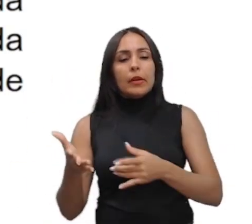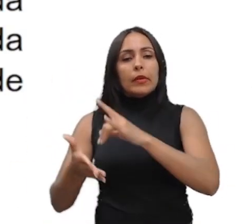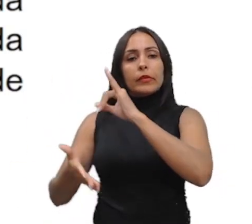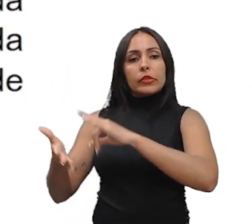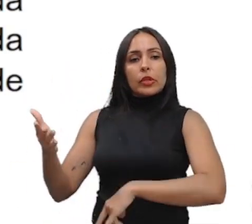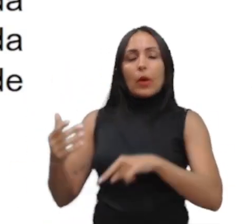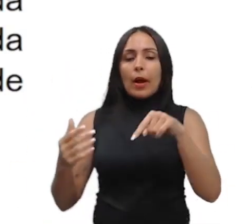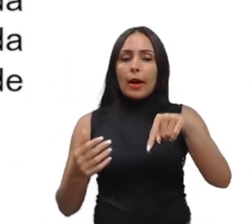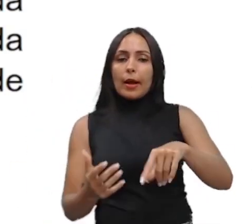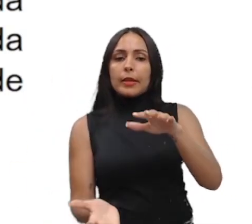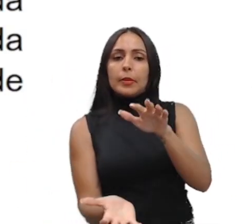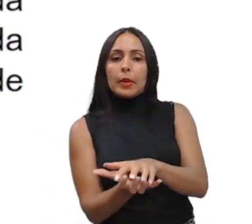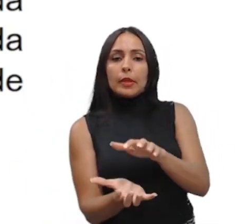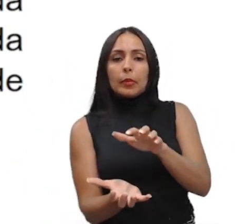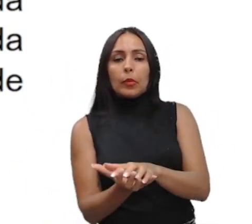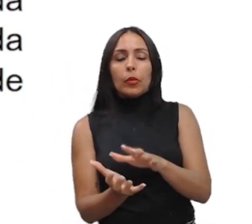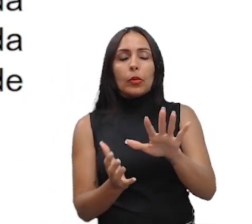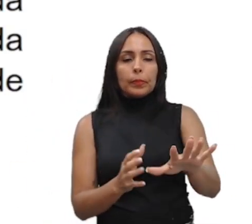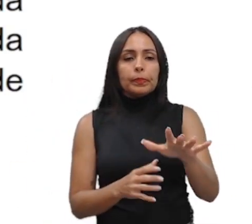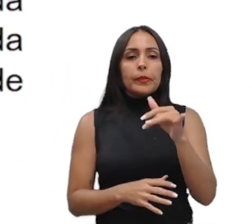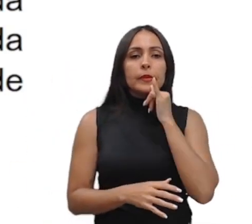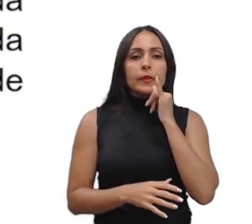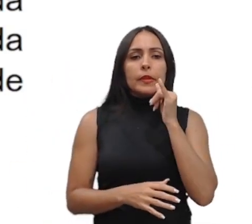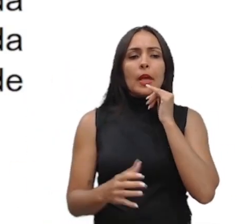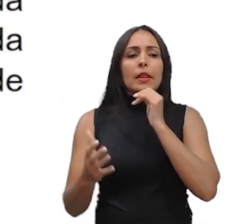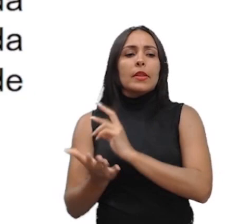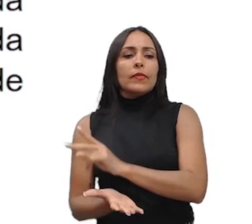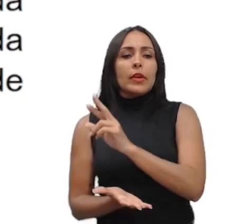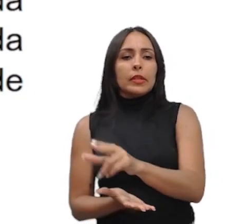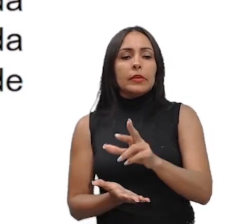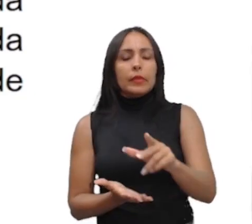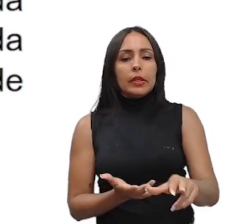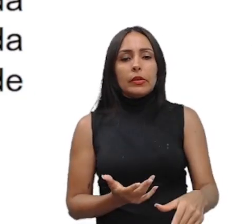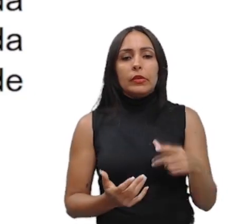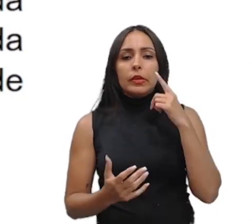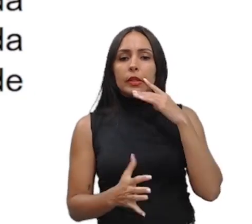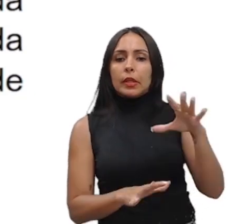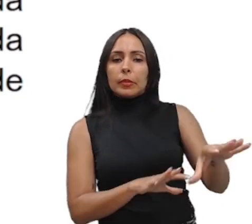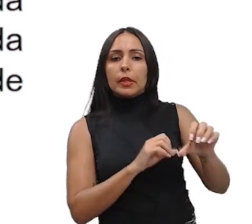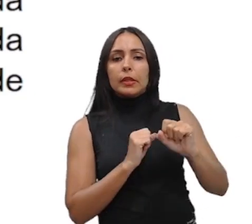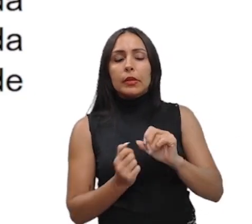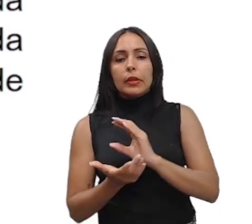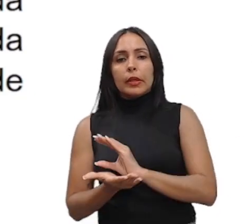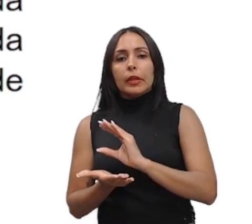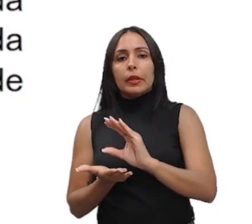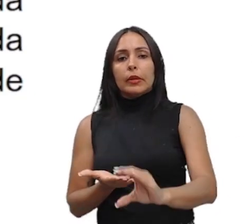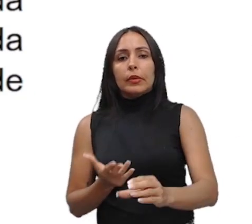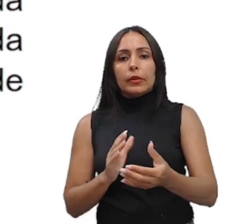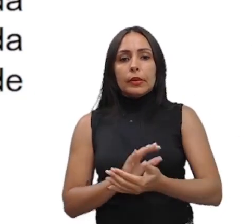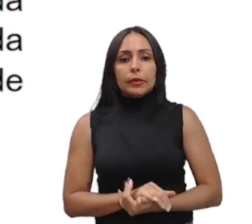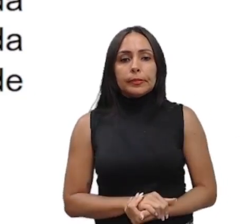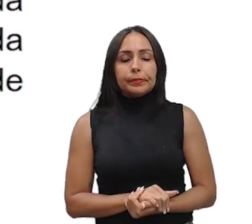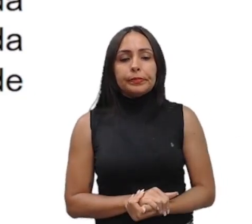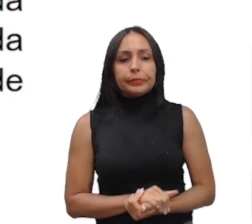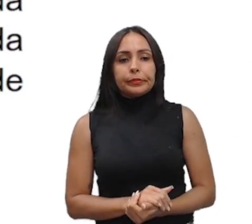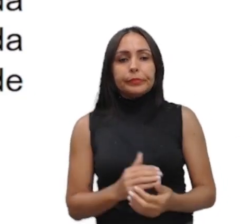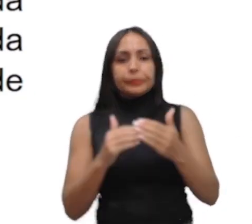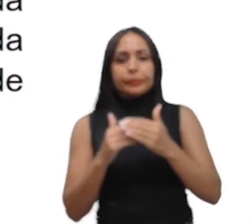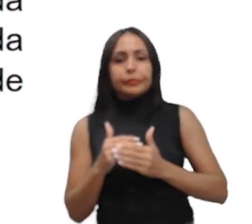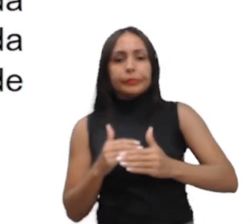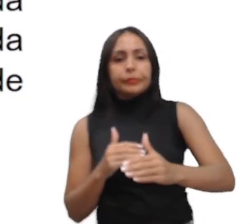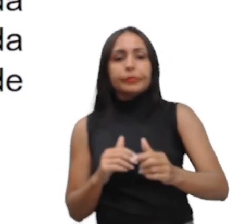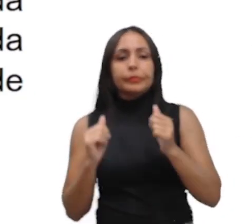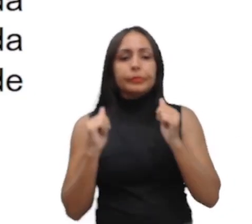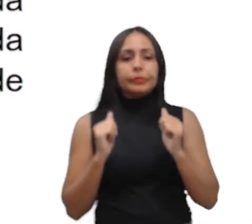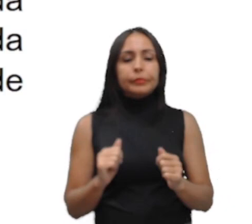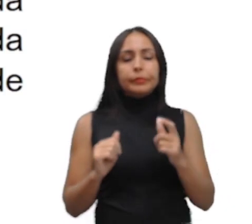por exemplo, existem diversos meios de captação de recursos através de editais. Inicialmente, você pode